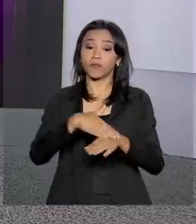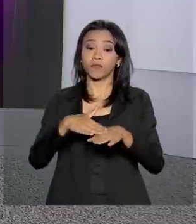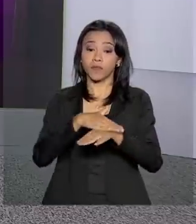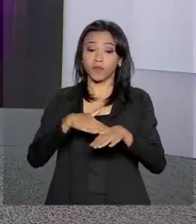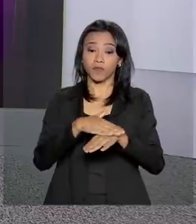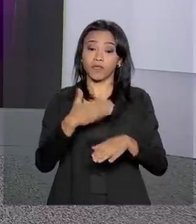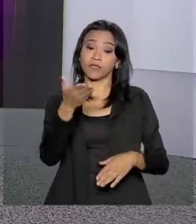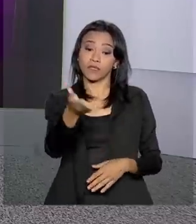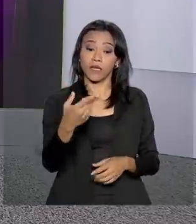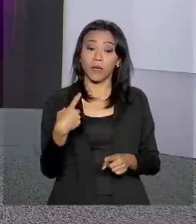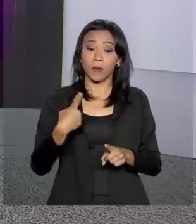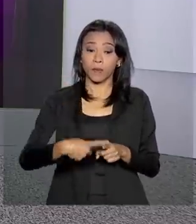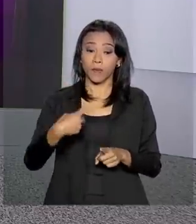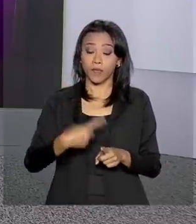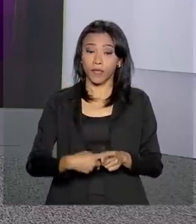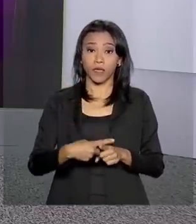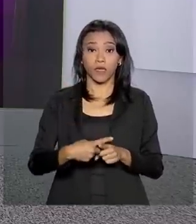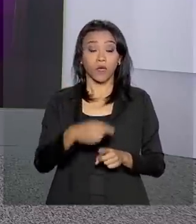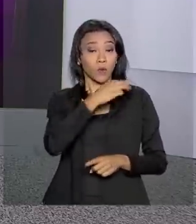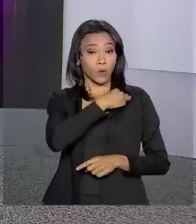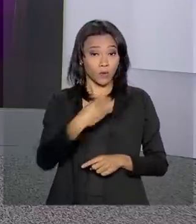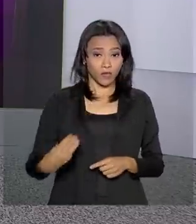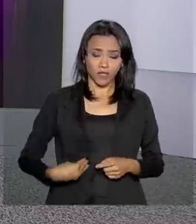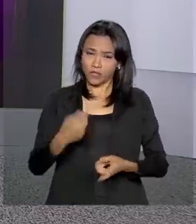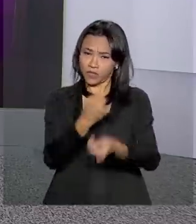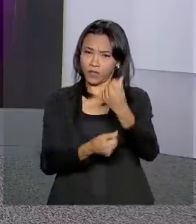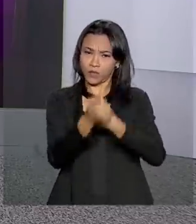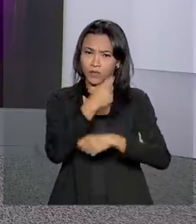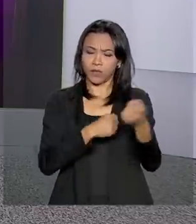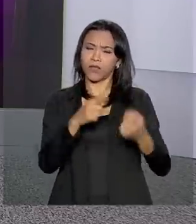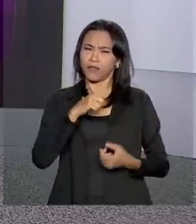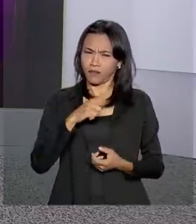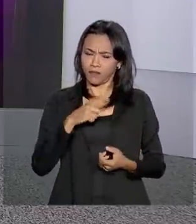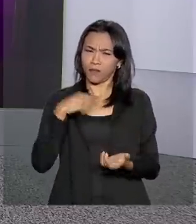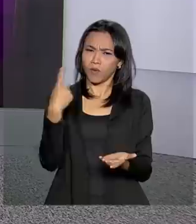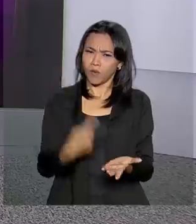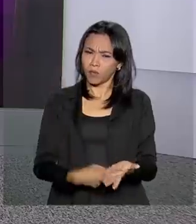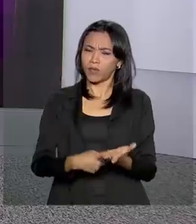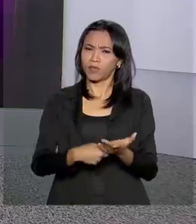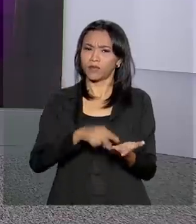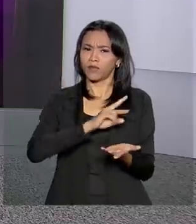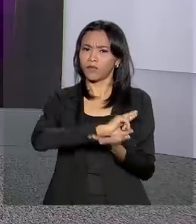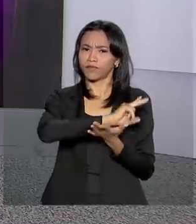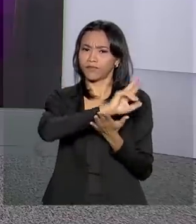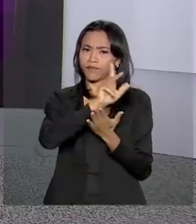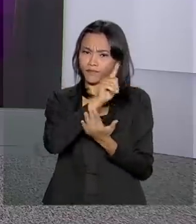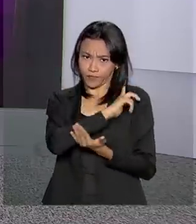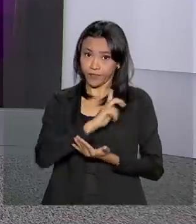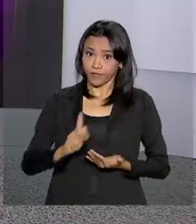Lopes, porque o ministro da Economia tem uma agenda com governadores. Olá, Cleide, bom dia.